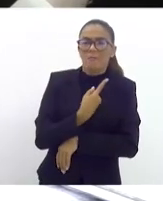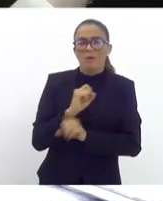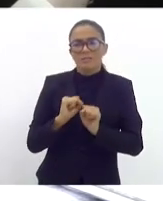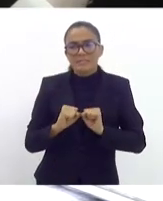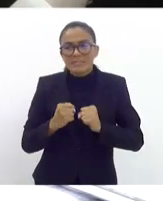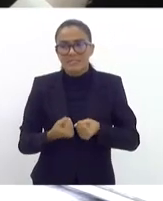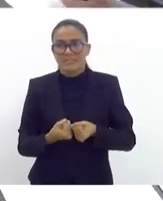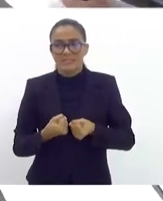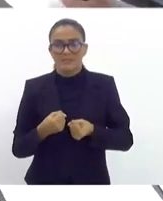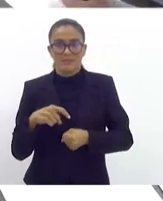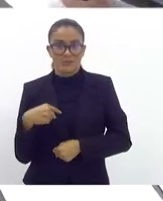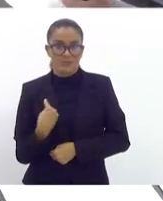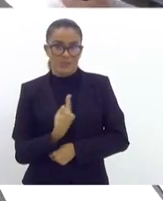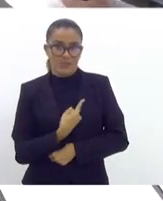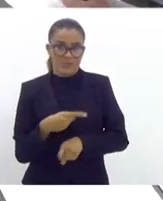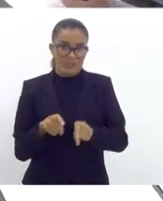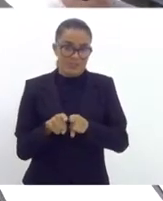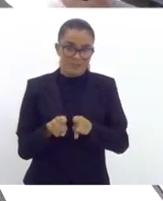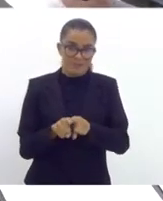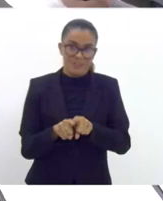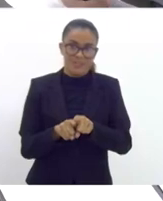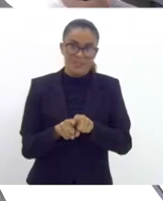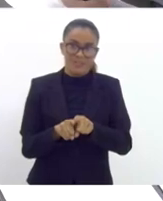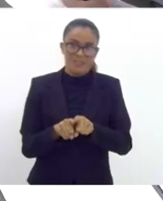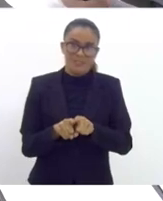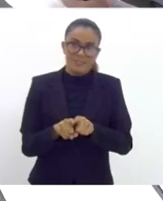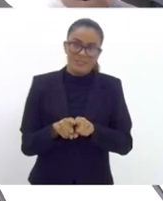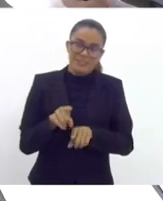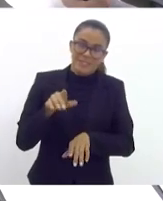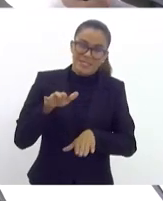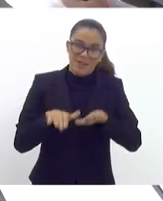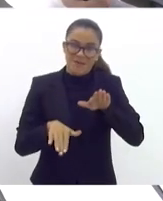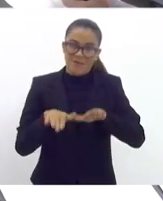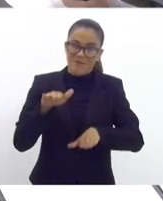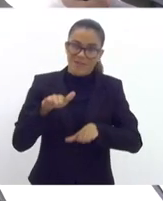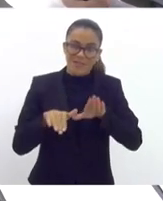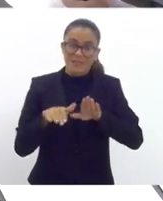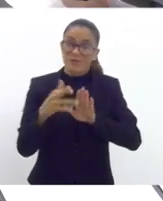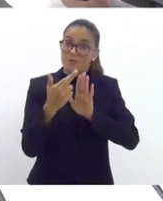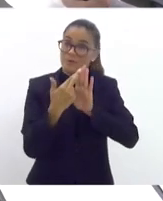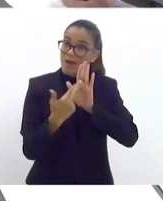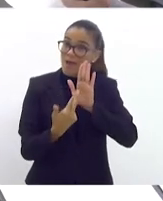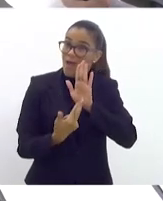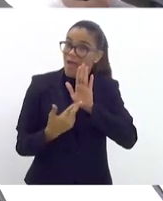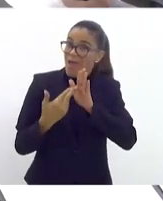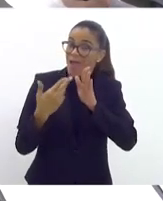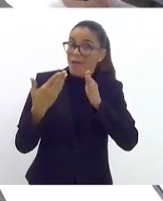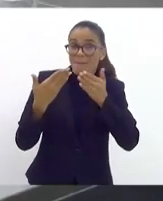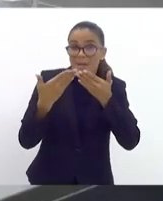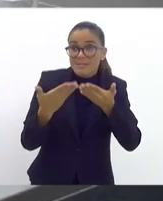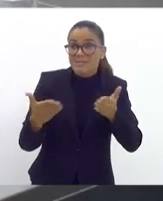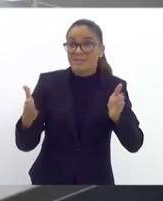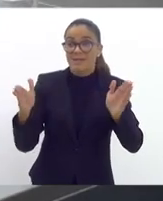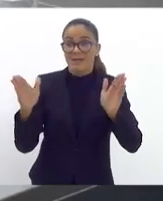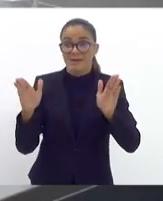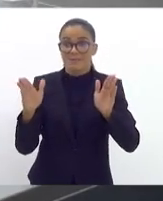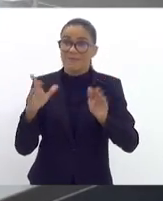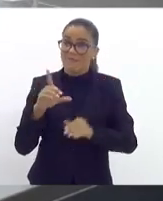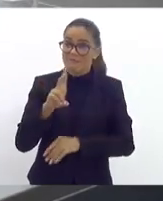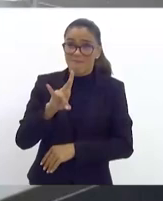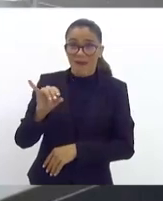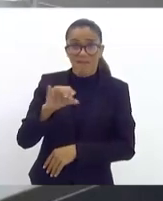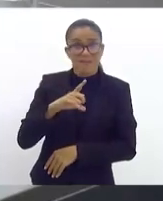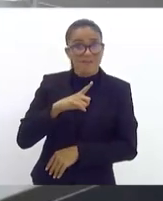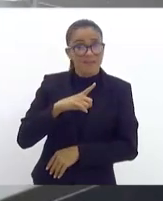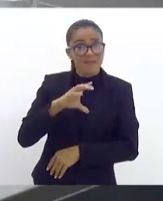esforço nosso para um eventual uma normatização mais Ampla das concessões a gente vai ter CPI agora falando sobre